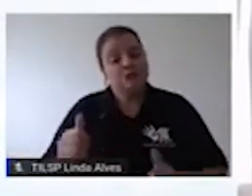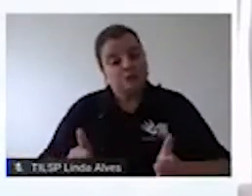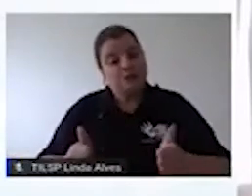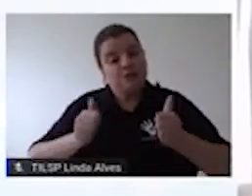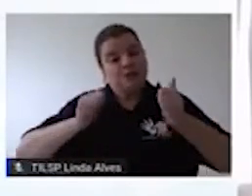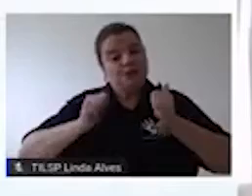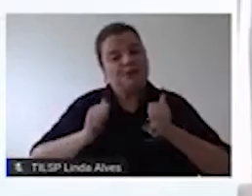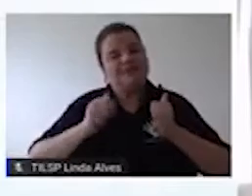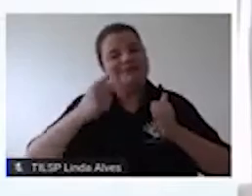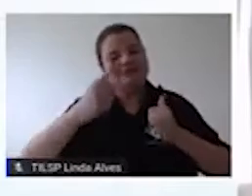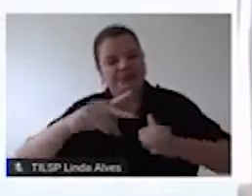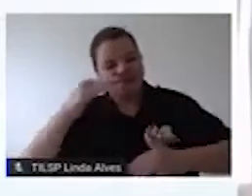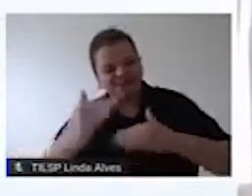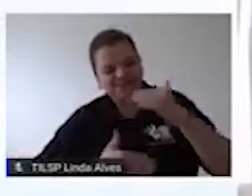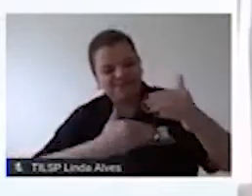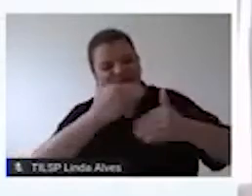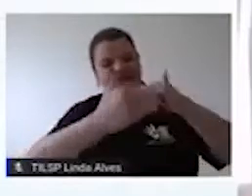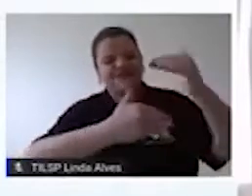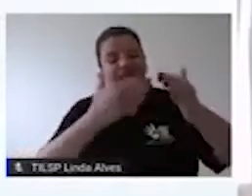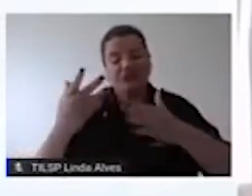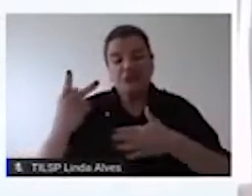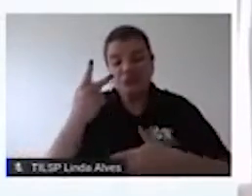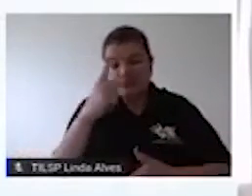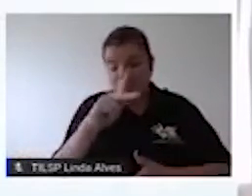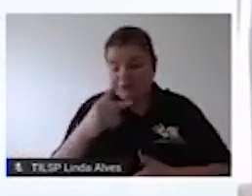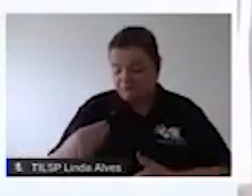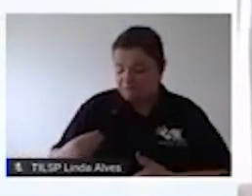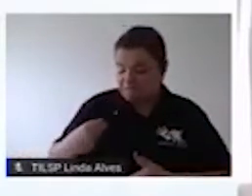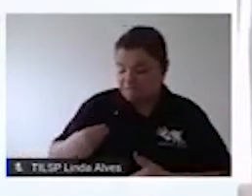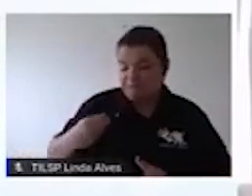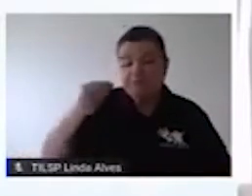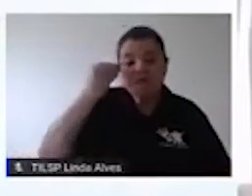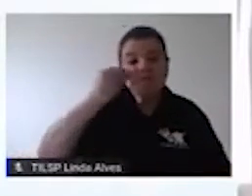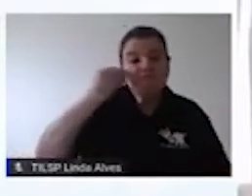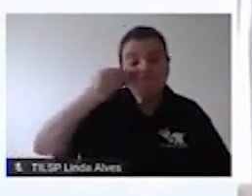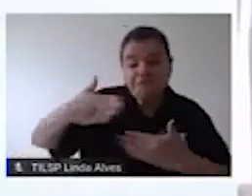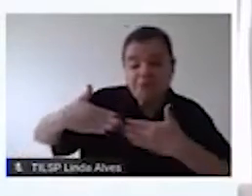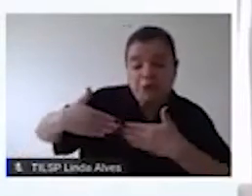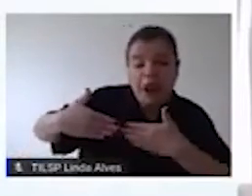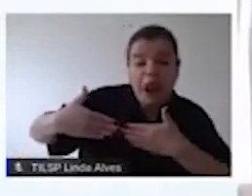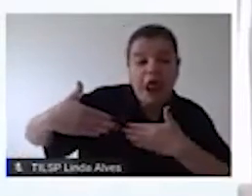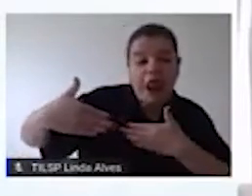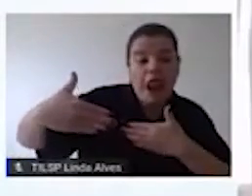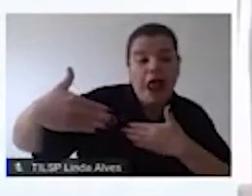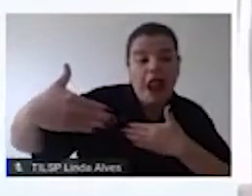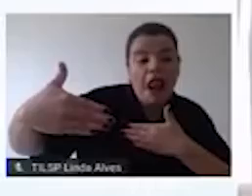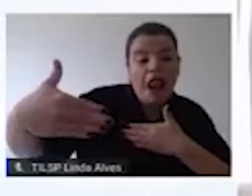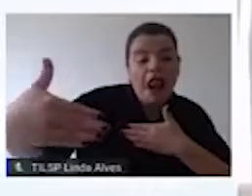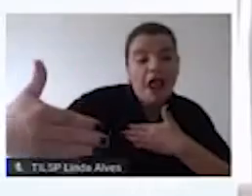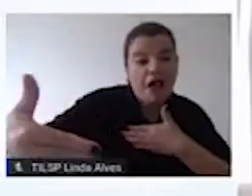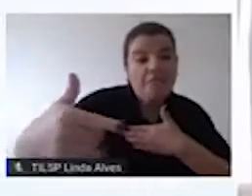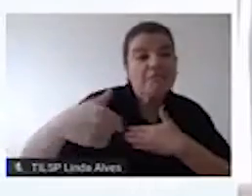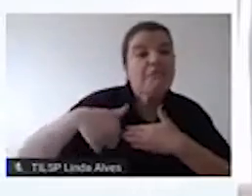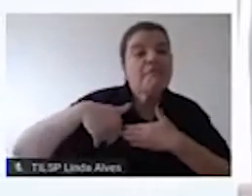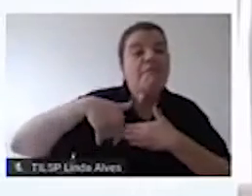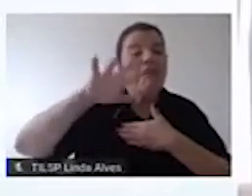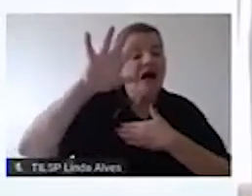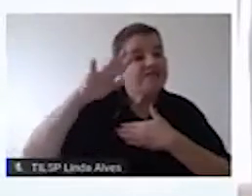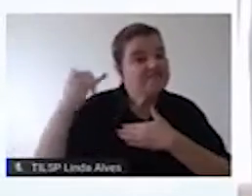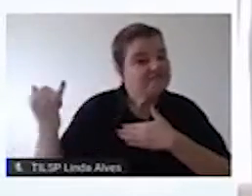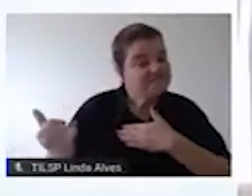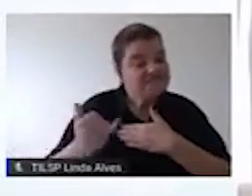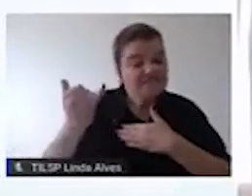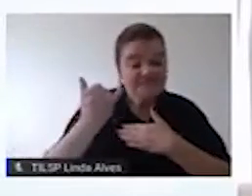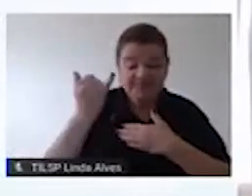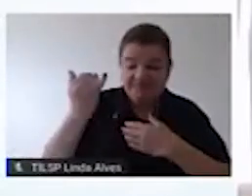seu desenvolvimento e a sua trajetória, que é uma trajetória das mais